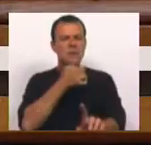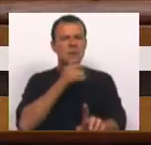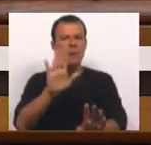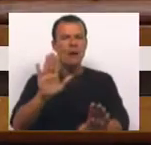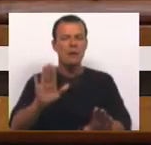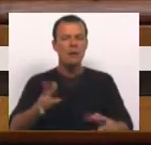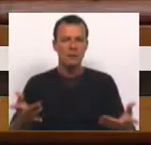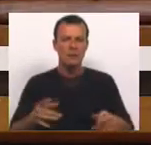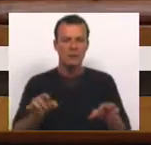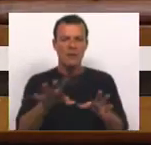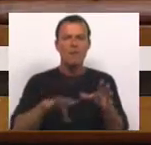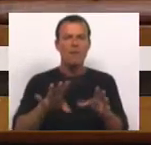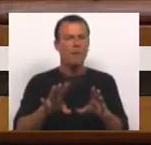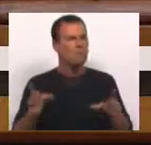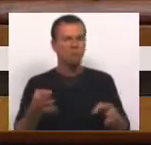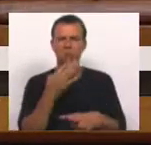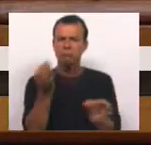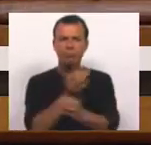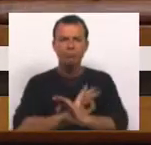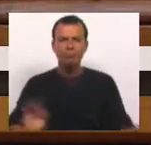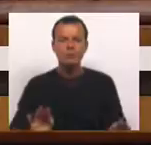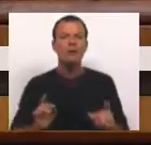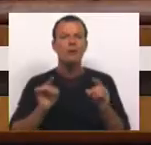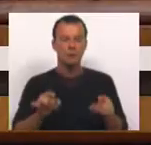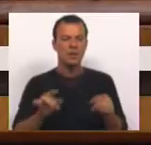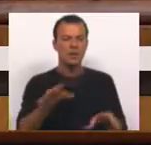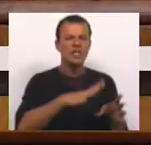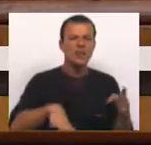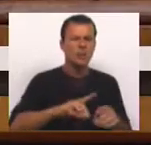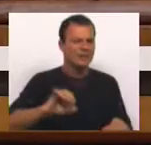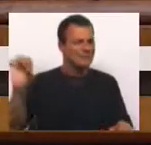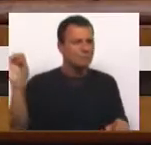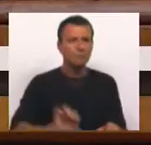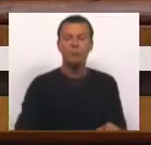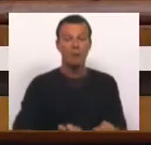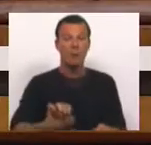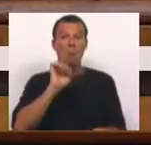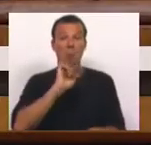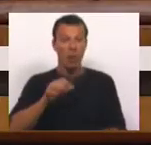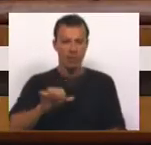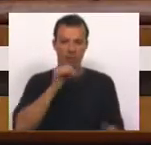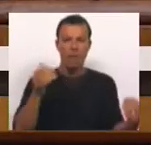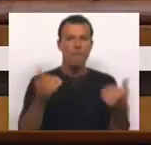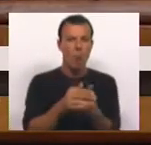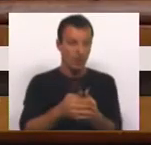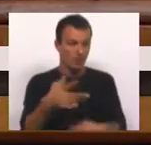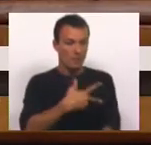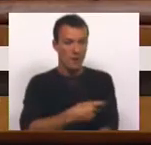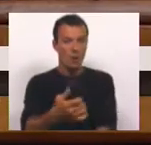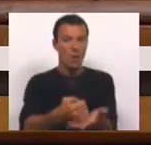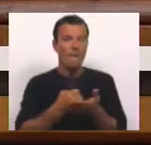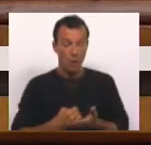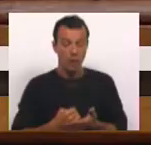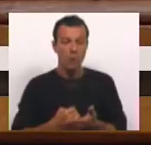em termos perfeitamente delimitados, sobre as situações extremas em que pode ocorrer a morte medicamente assistida. A